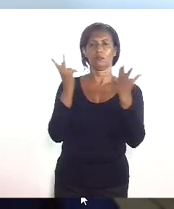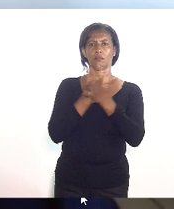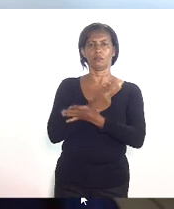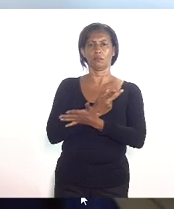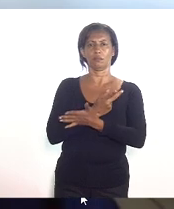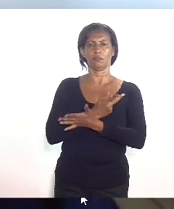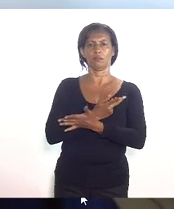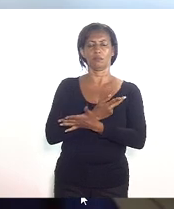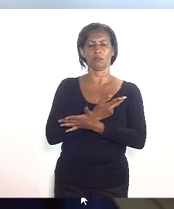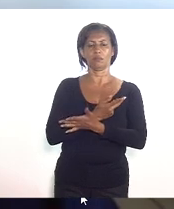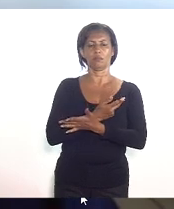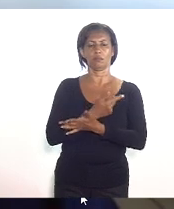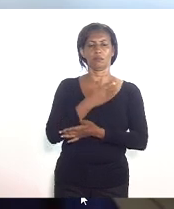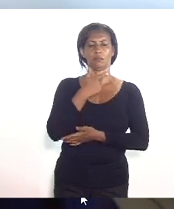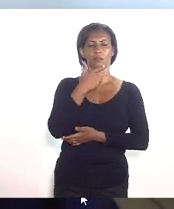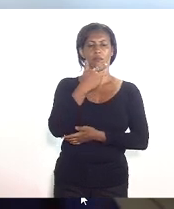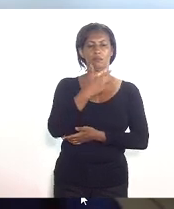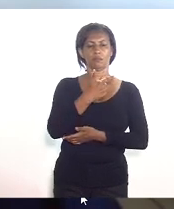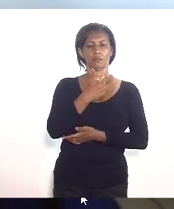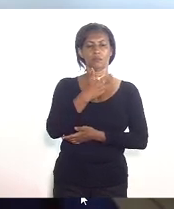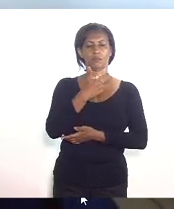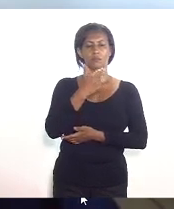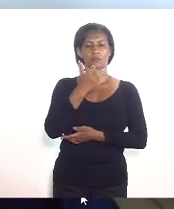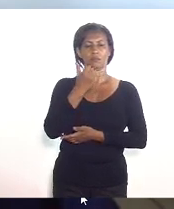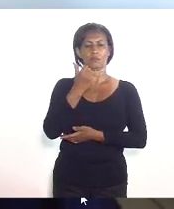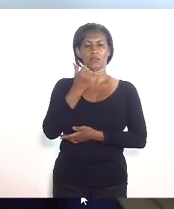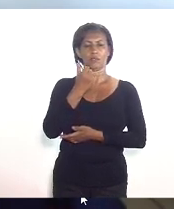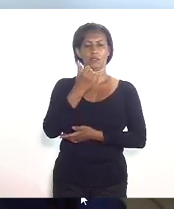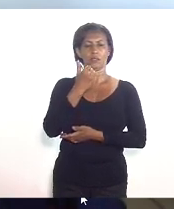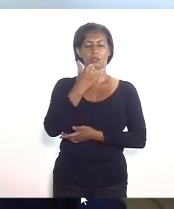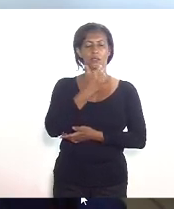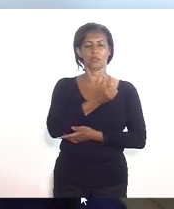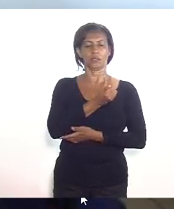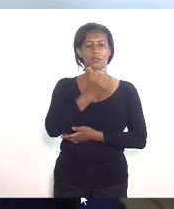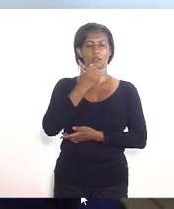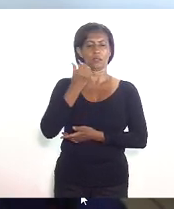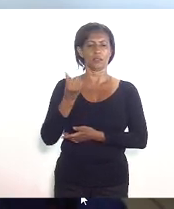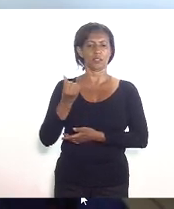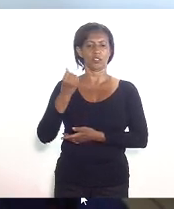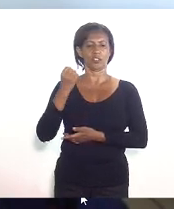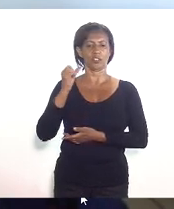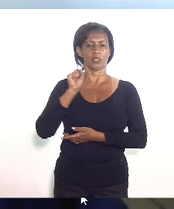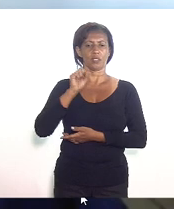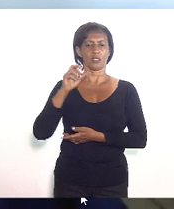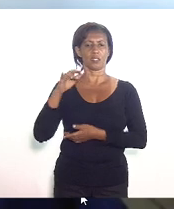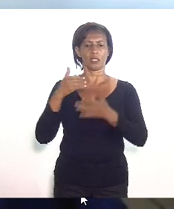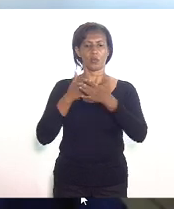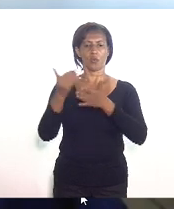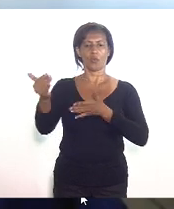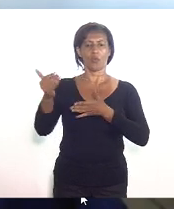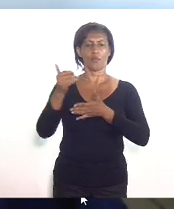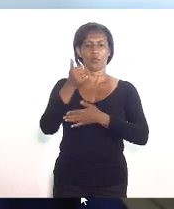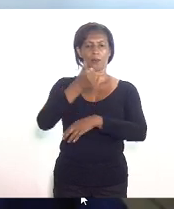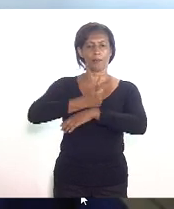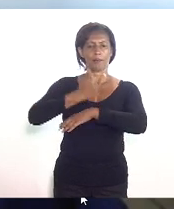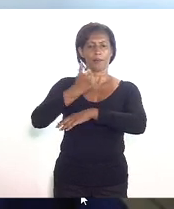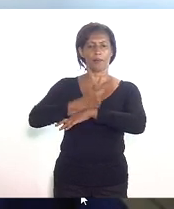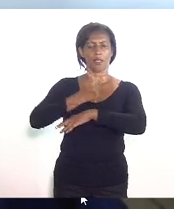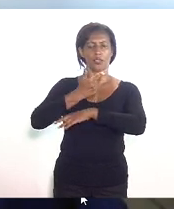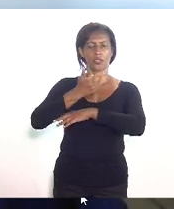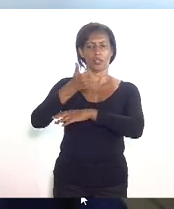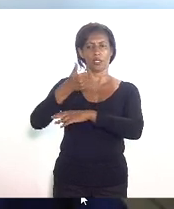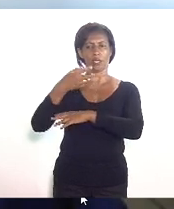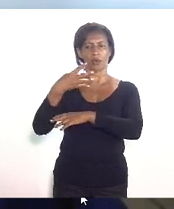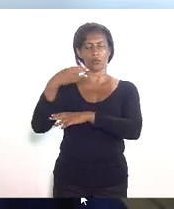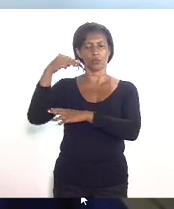76ª sessão extraordinária, que, iniciada às 12 horas e 14 minutos,